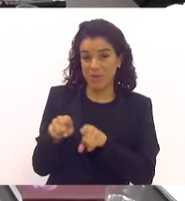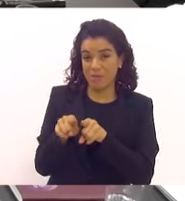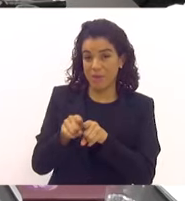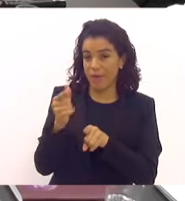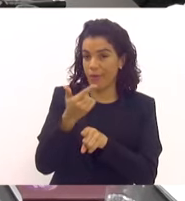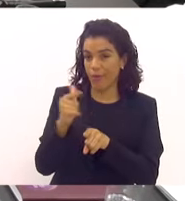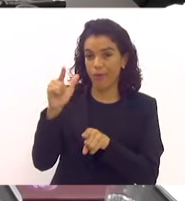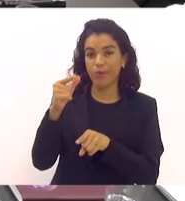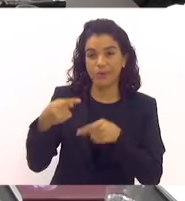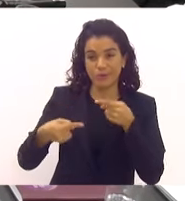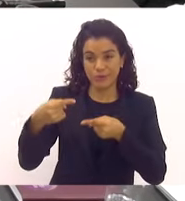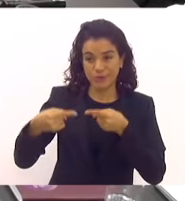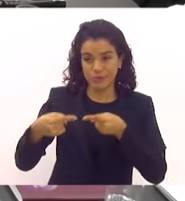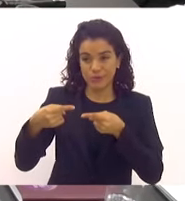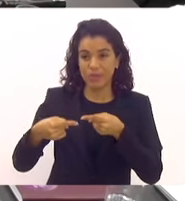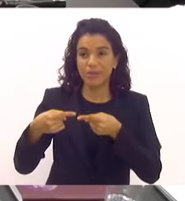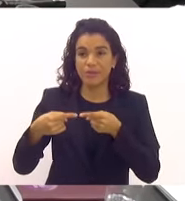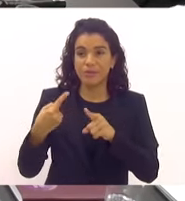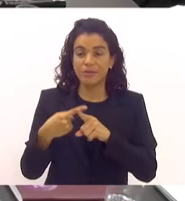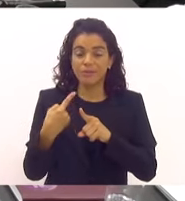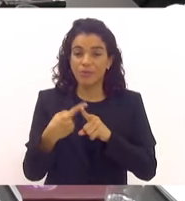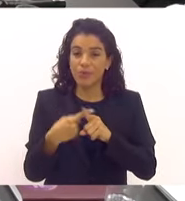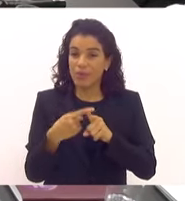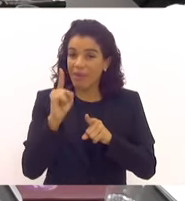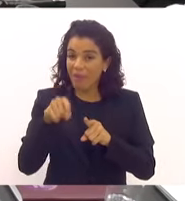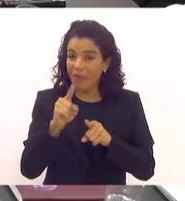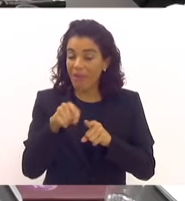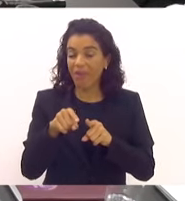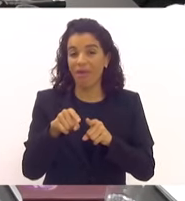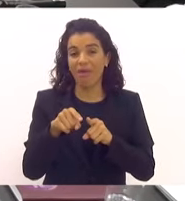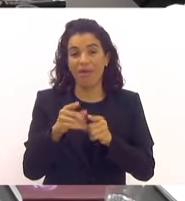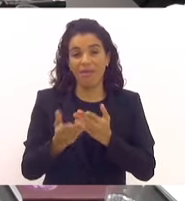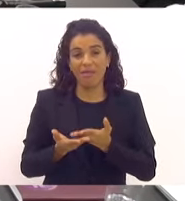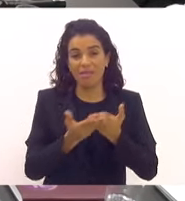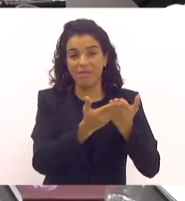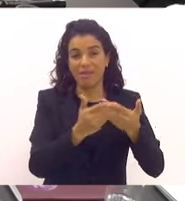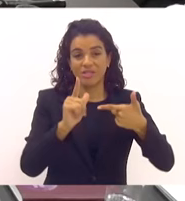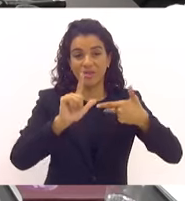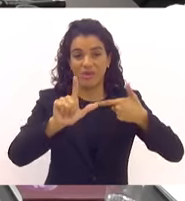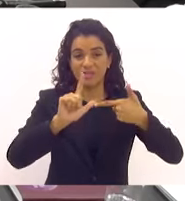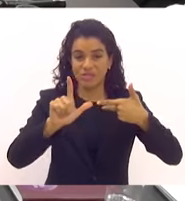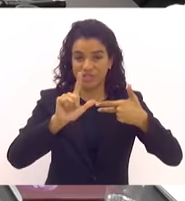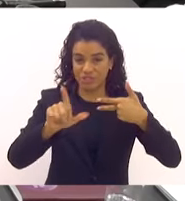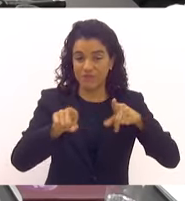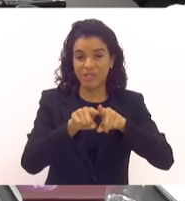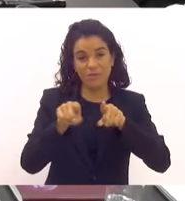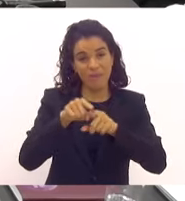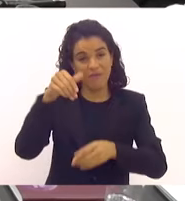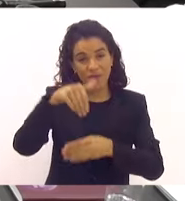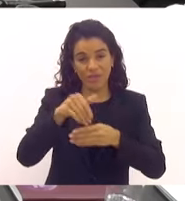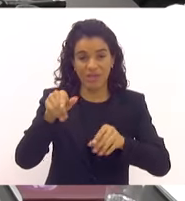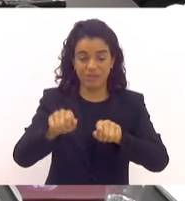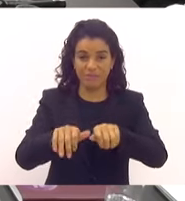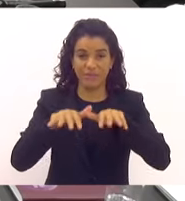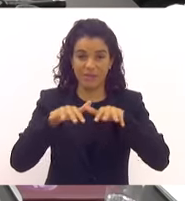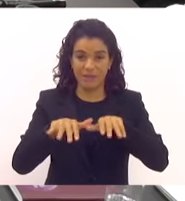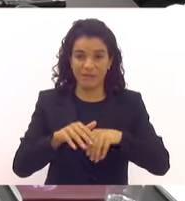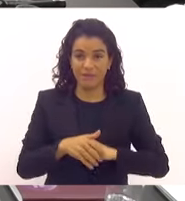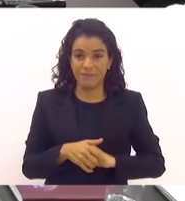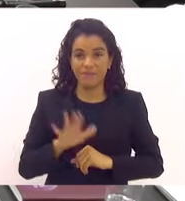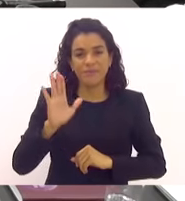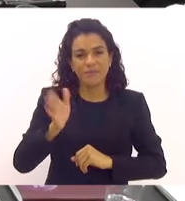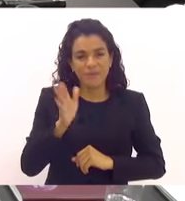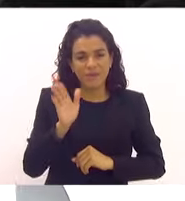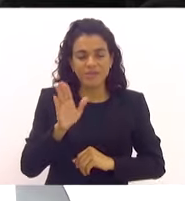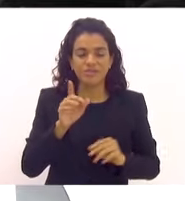discussão importante da gente enfrentar, porque a indicação legislativa vai a plenário também. Olha só, presidente, eu já trouxe